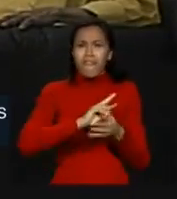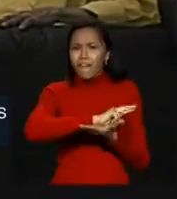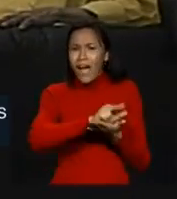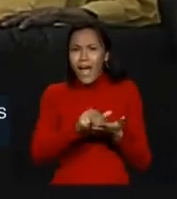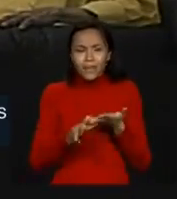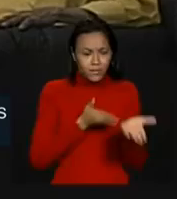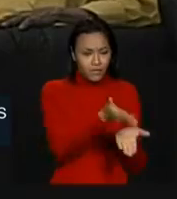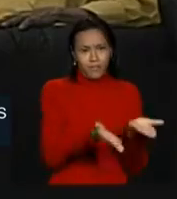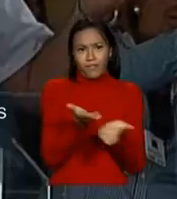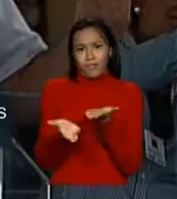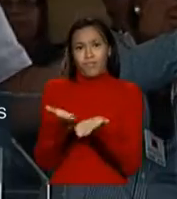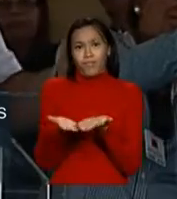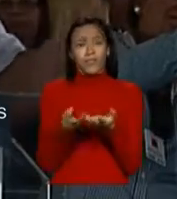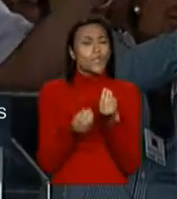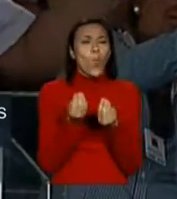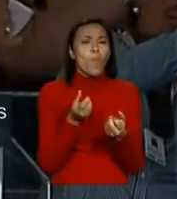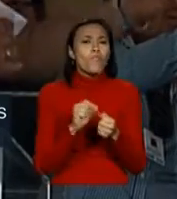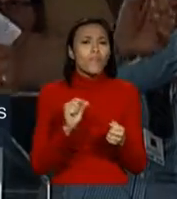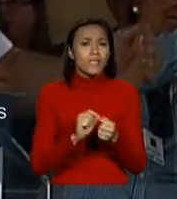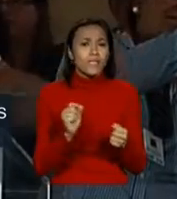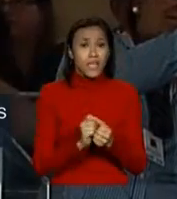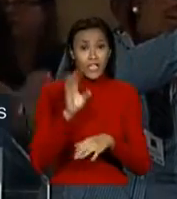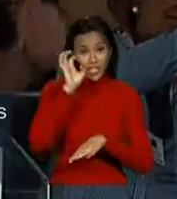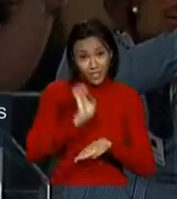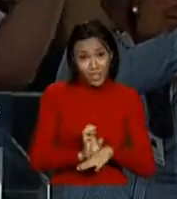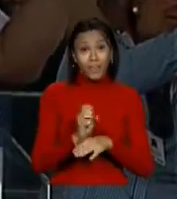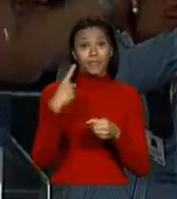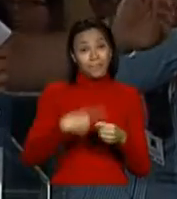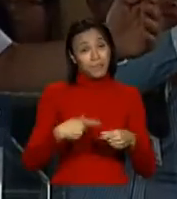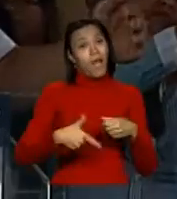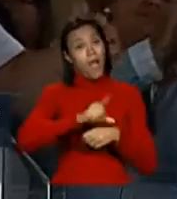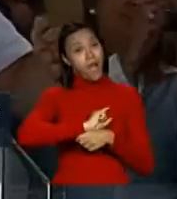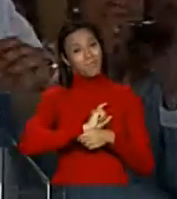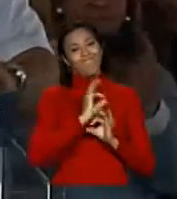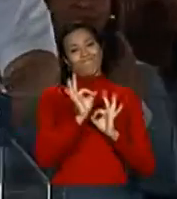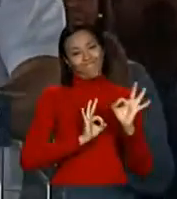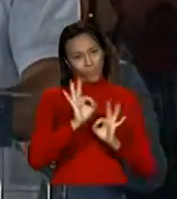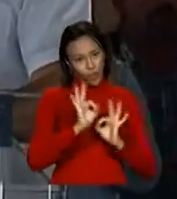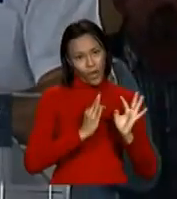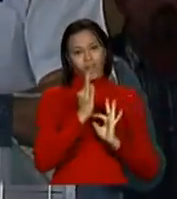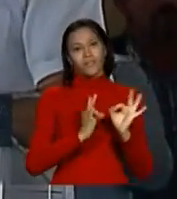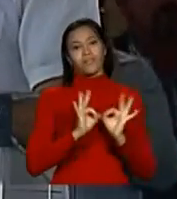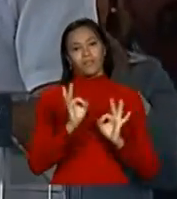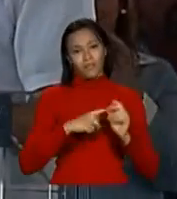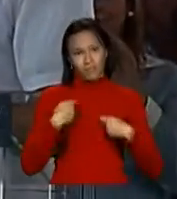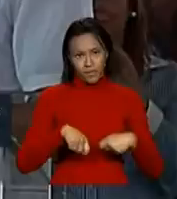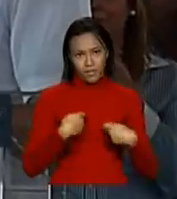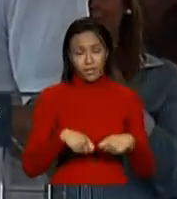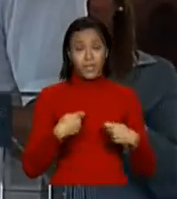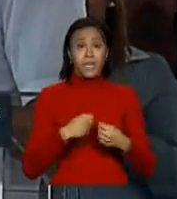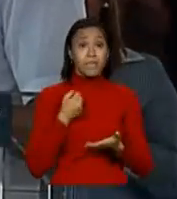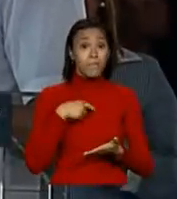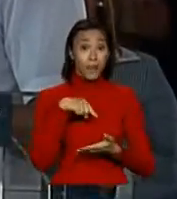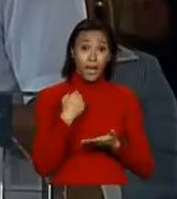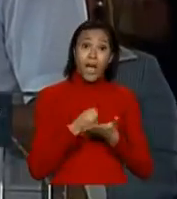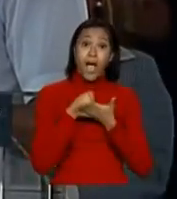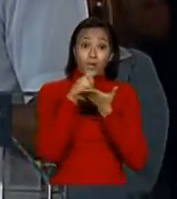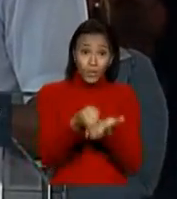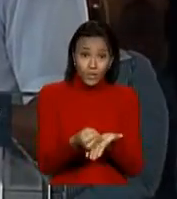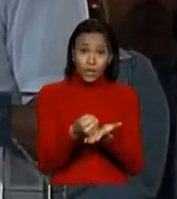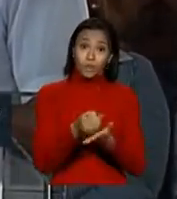atendimentos para fazer isso o estado e o município precisa se planejar e para ajudar o estado e município se